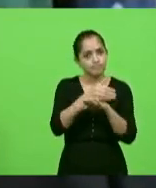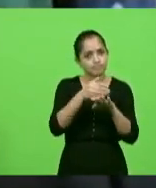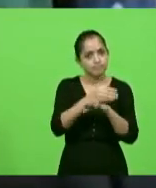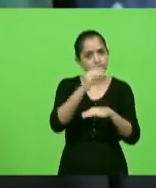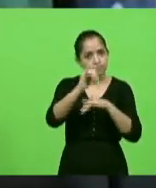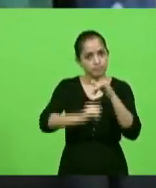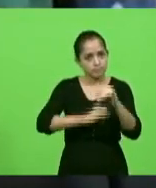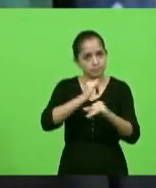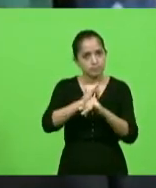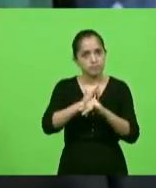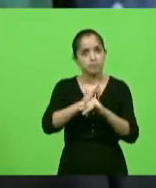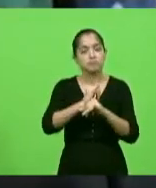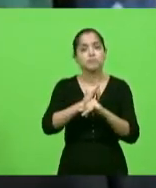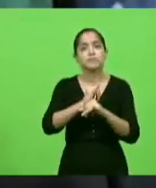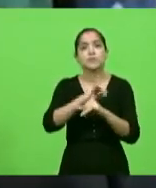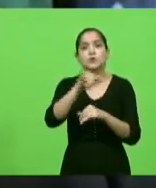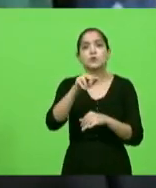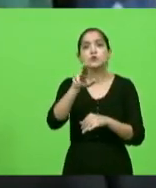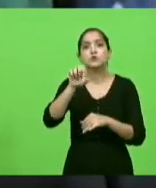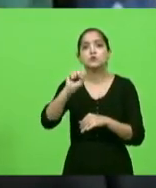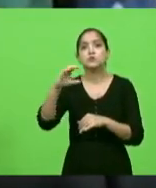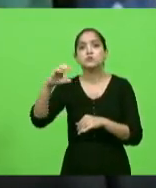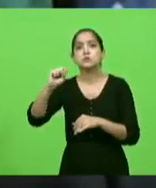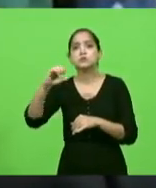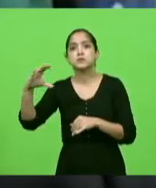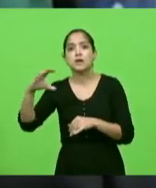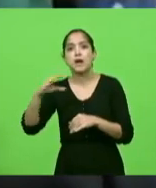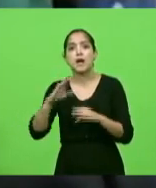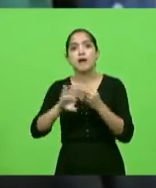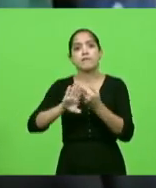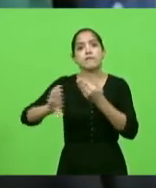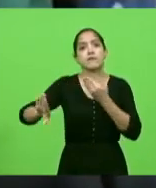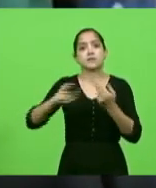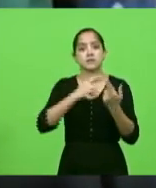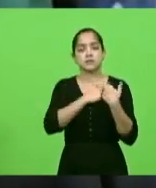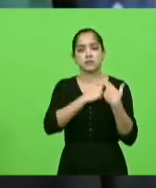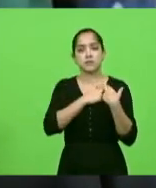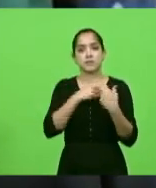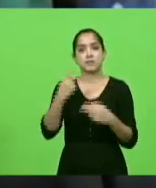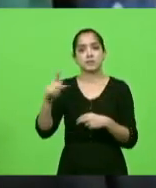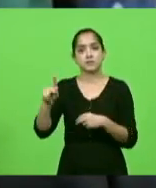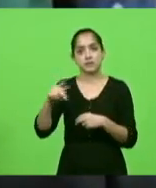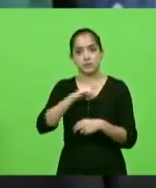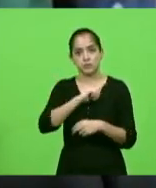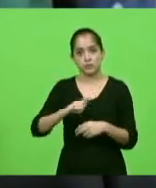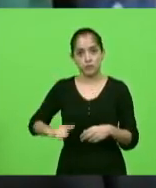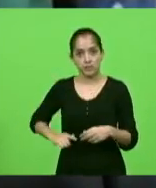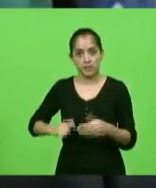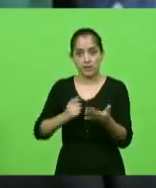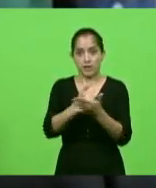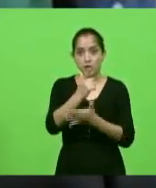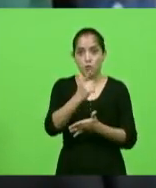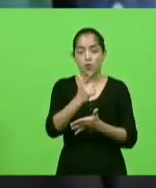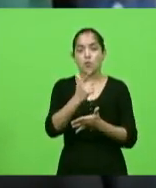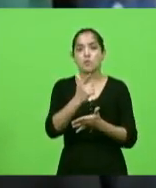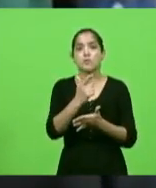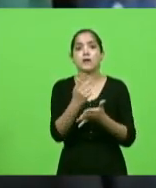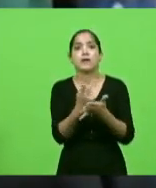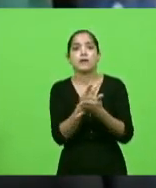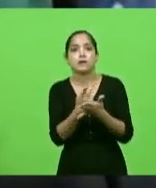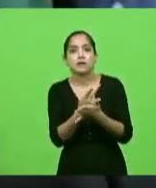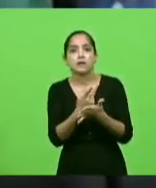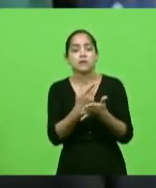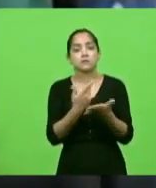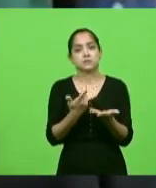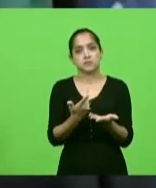no site justo Catarina Afasta a responsabilidade do governador do Estado faz Rosário da Silva pela compra ilegal dos respiradores